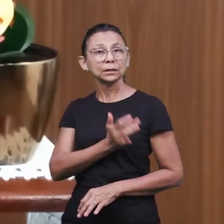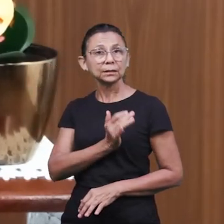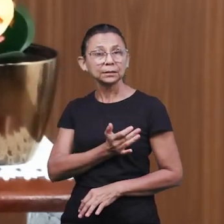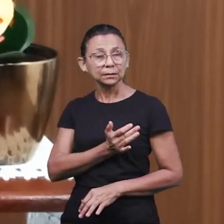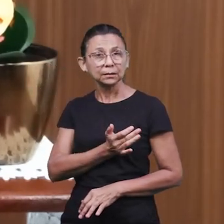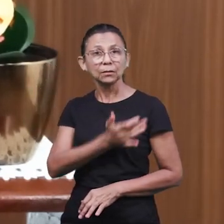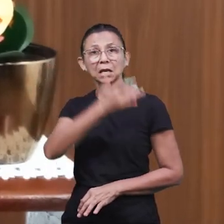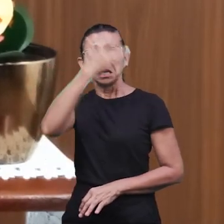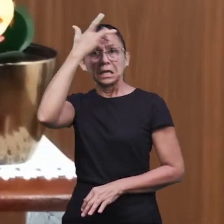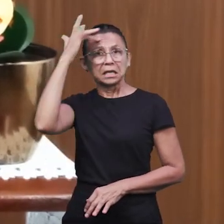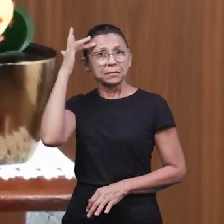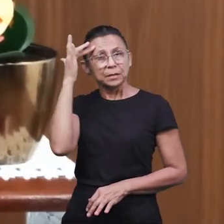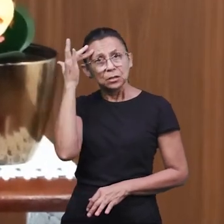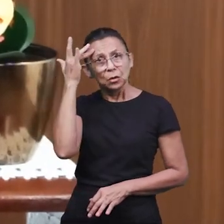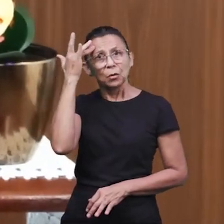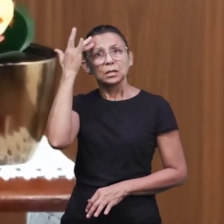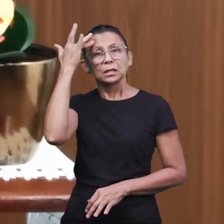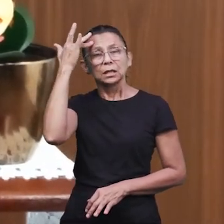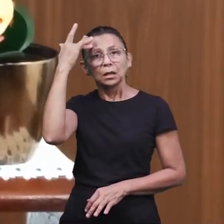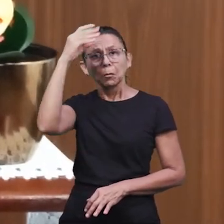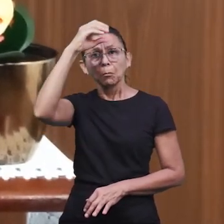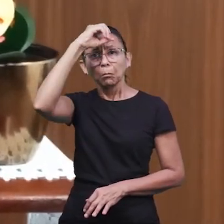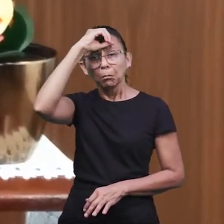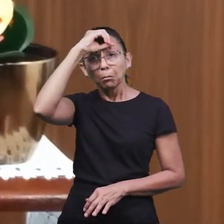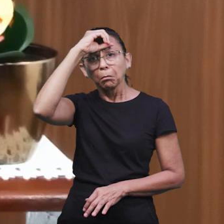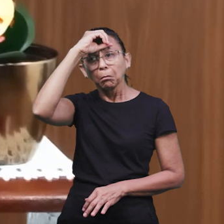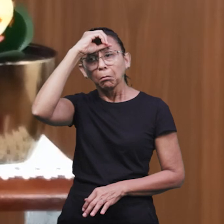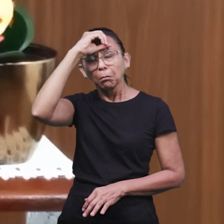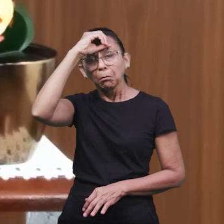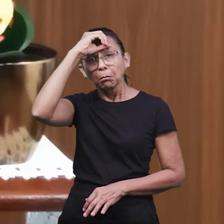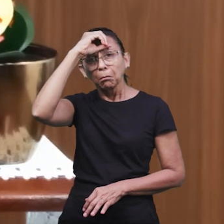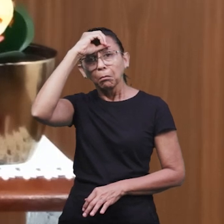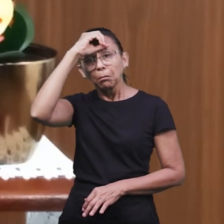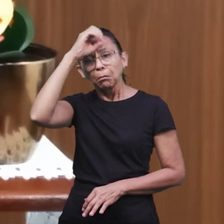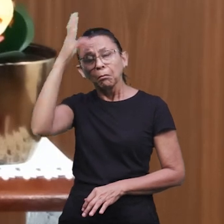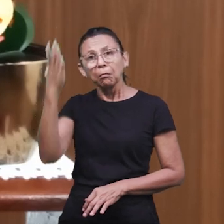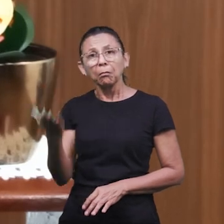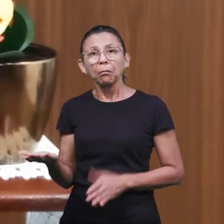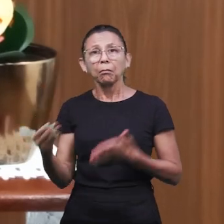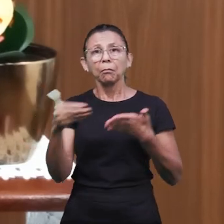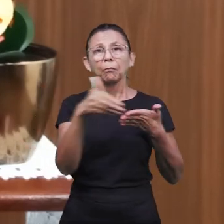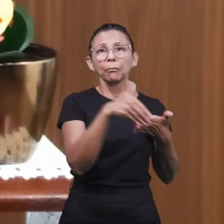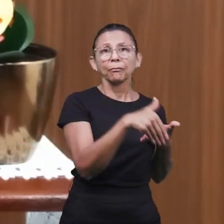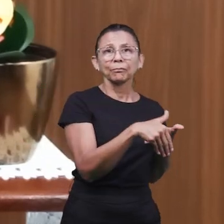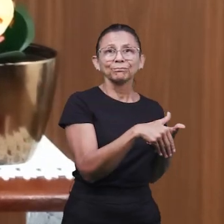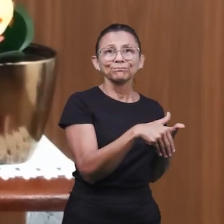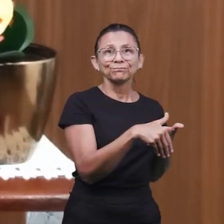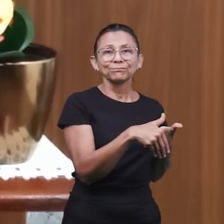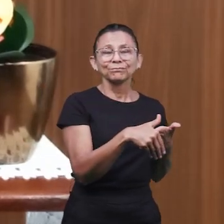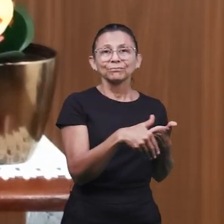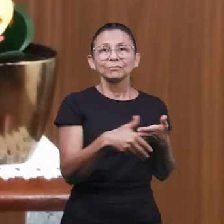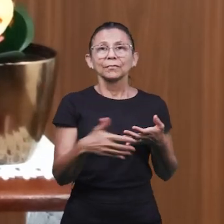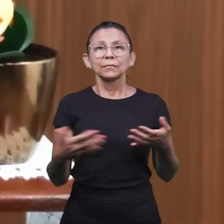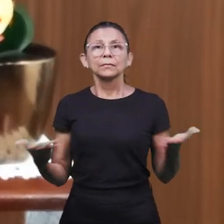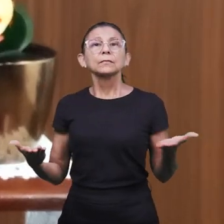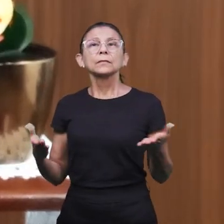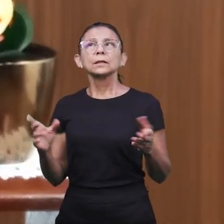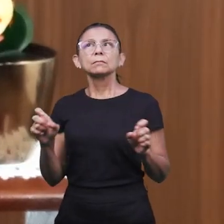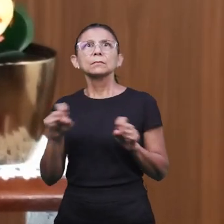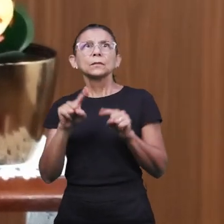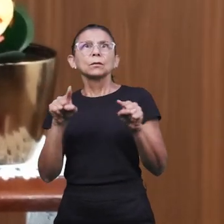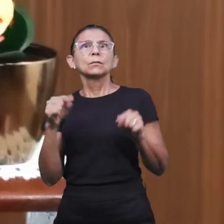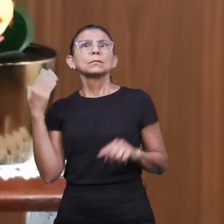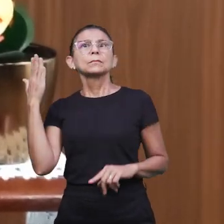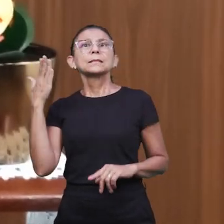estão nisto, que não conseguem alcançar, ficaram então no meio do caminho, não completaram a jornada. Qual é a mensagem então?